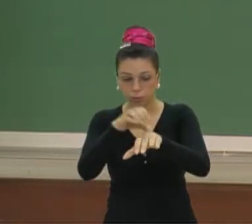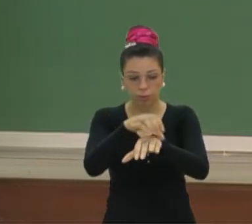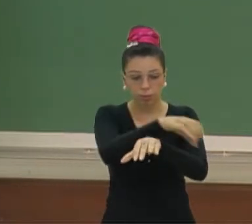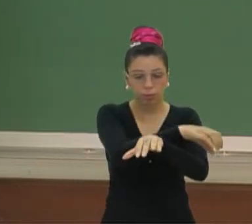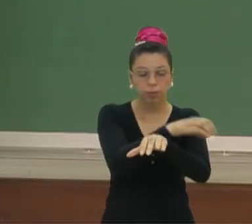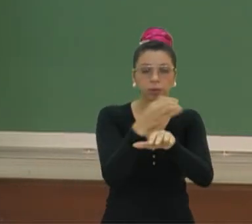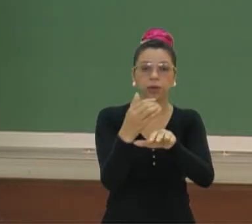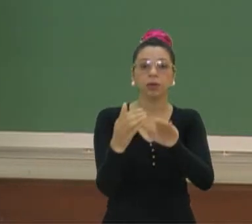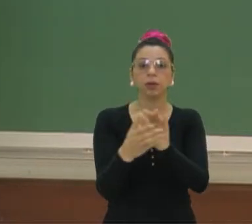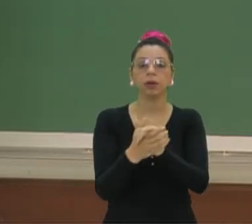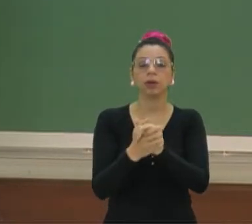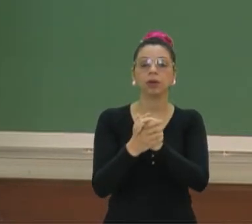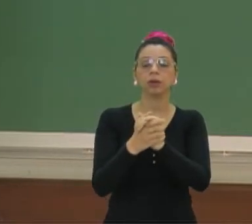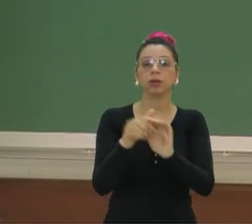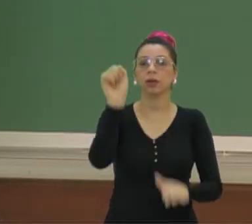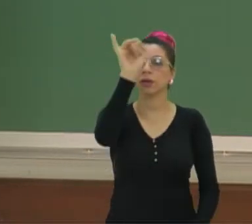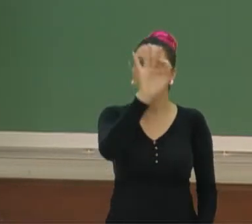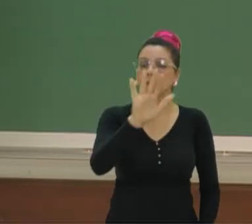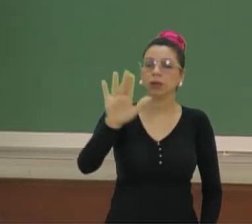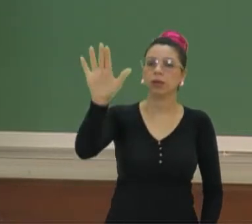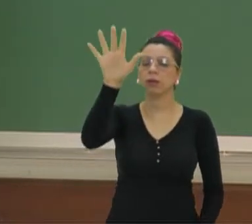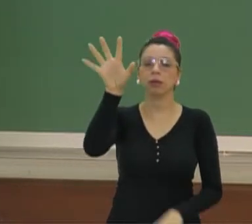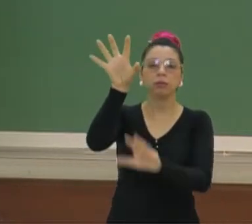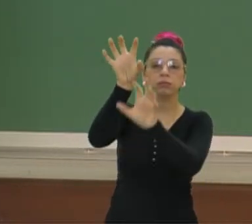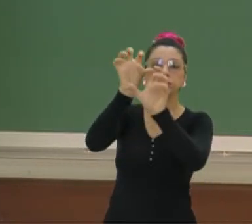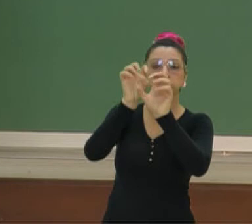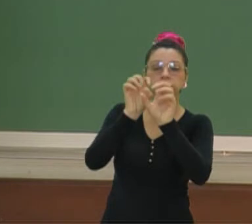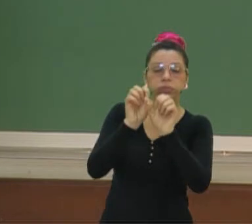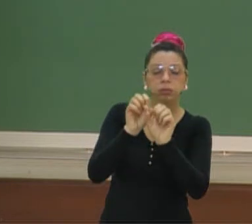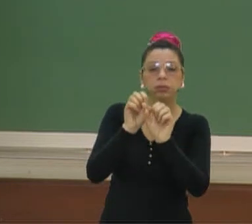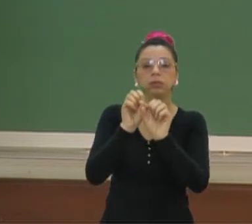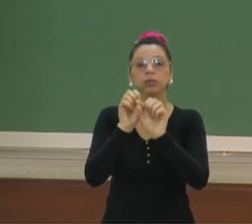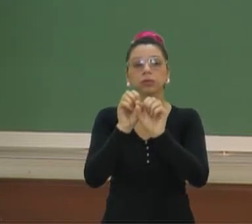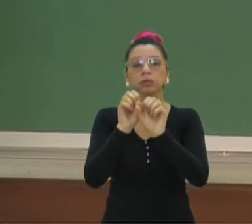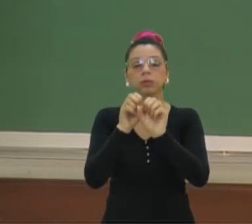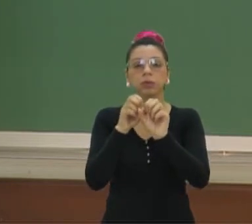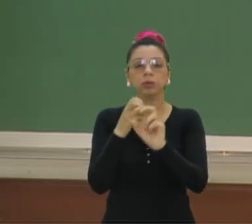tela, a imagem escura dos nossos corpos será visto